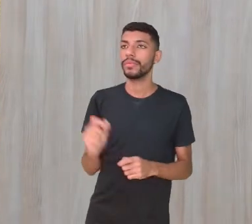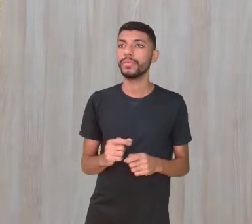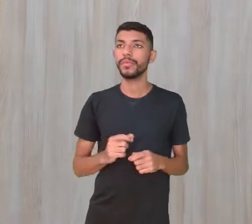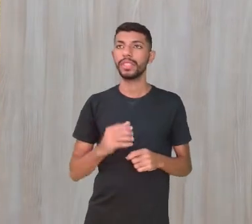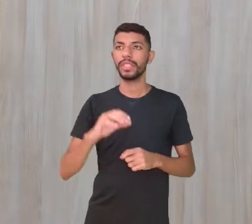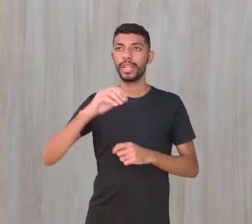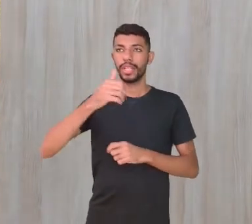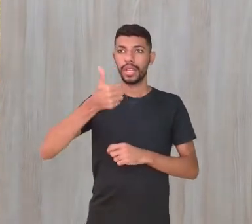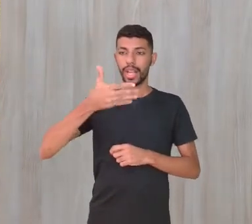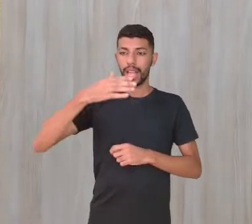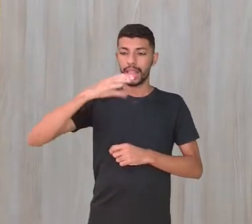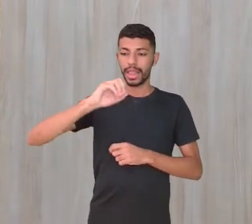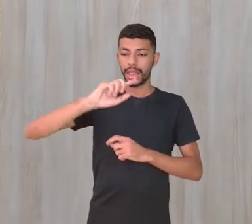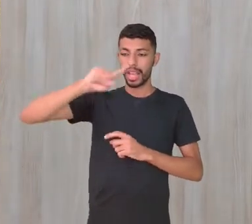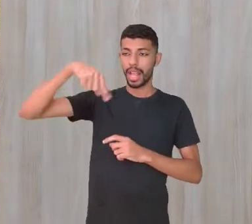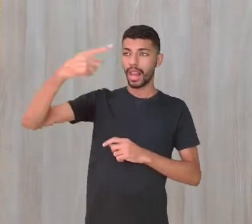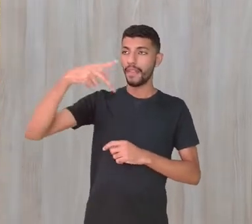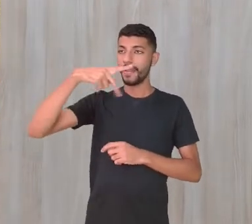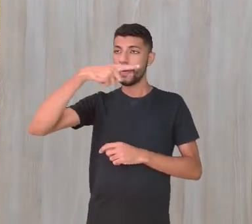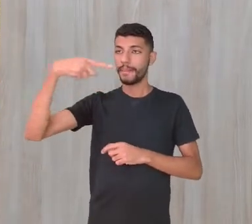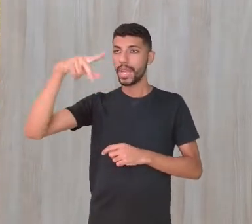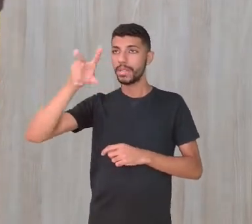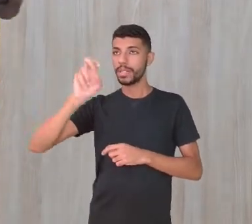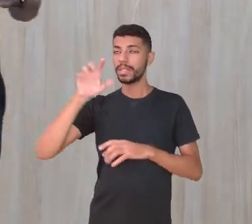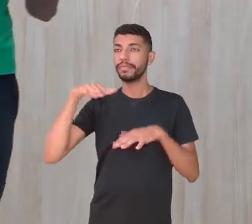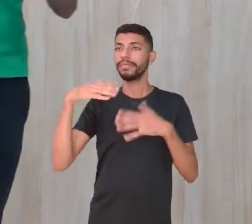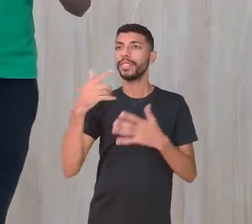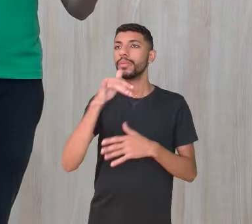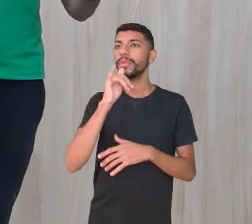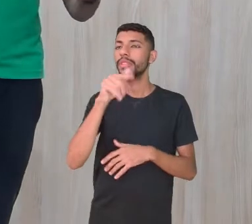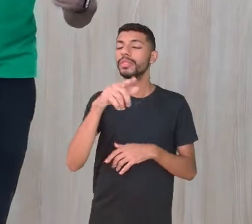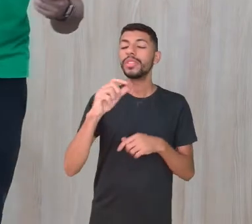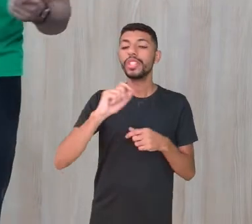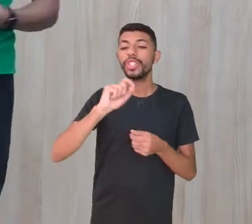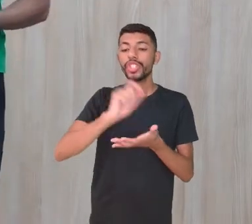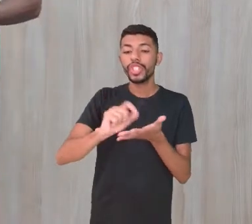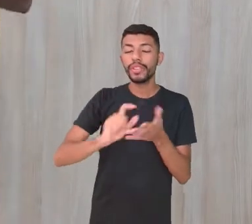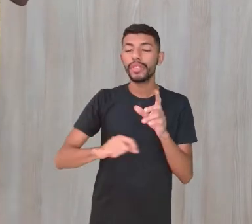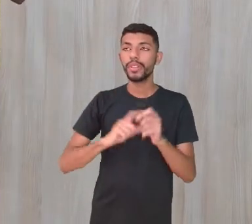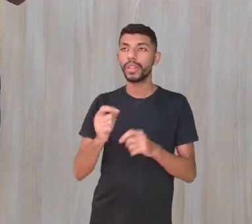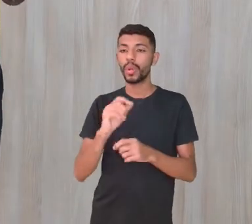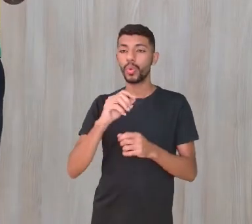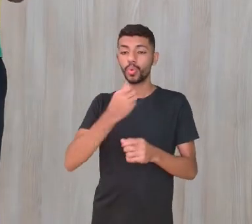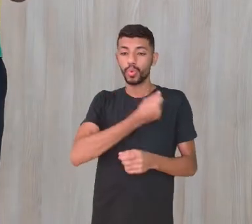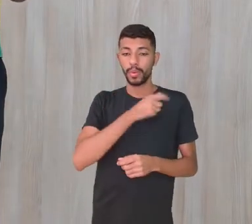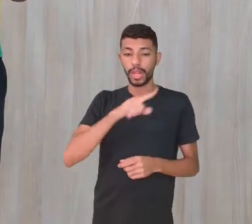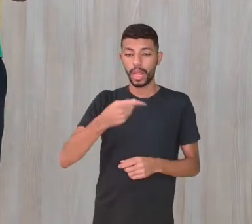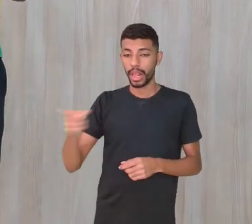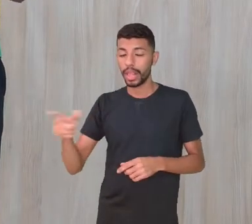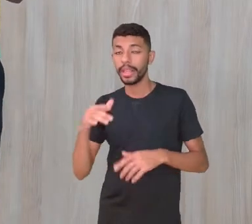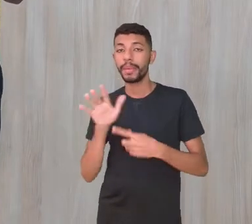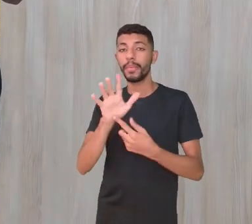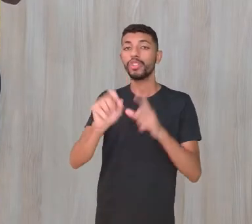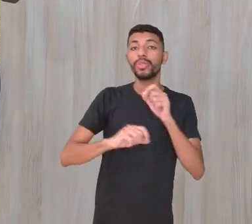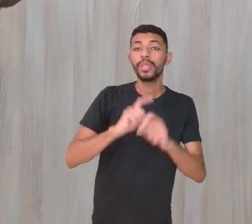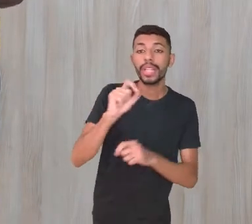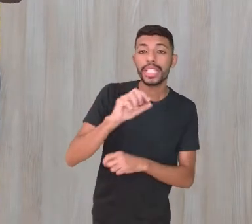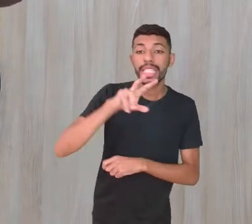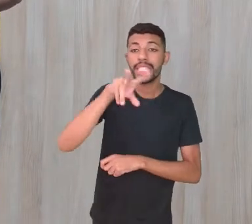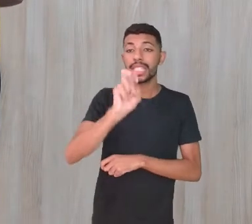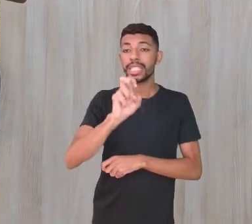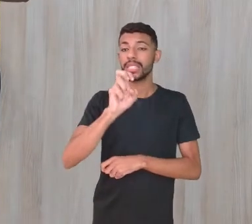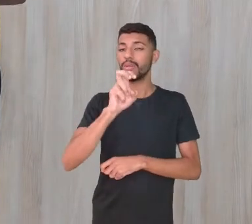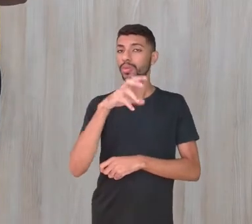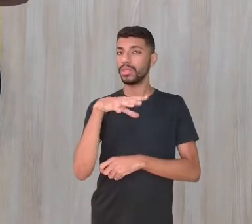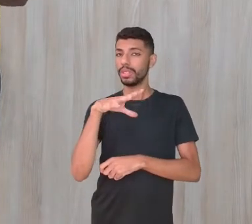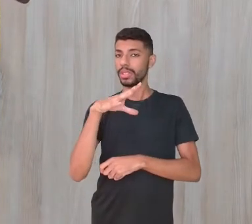elevado a menos 5, então você vai escrever o número decimal que apresenta 5 zeros, certo? E que